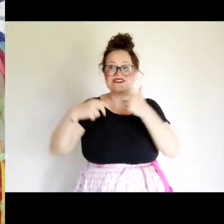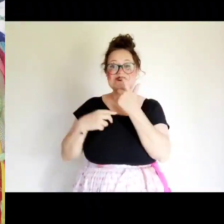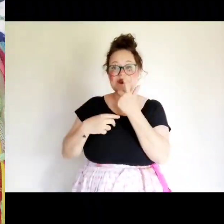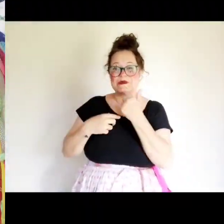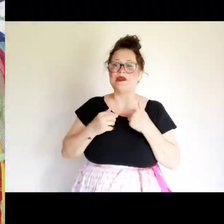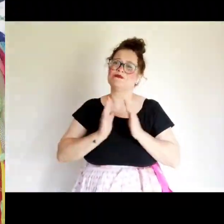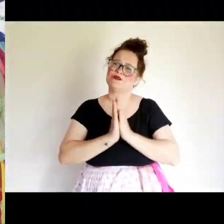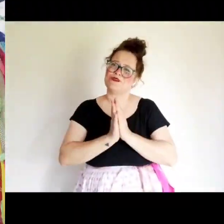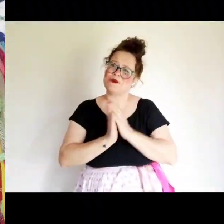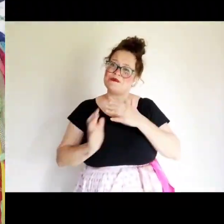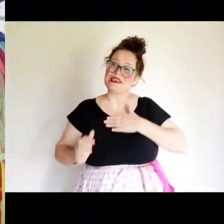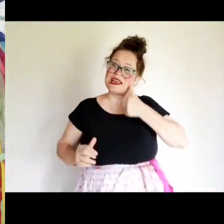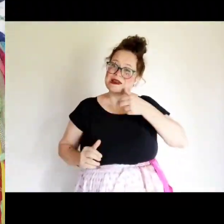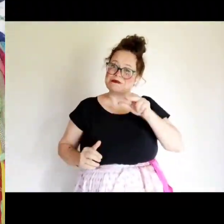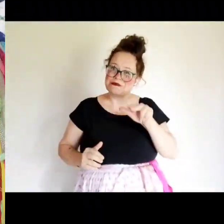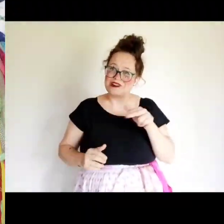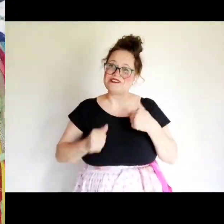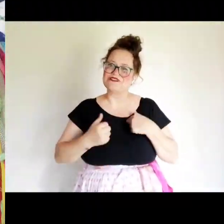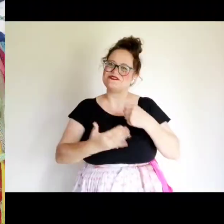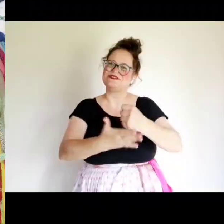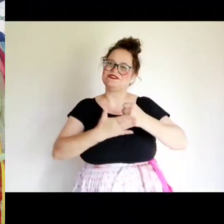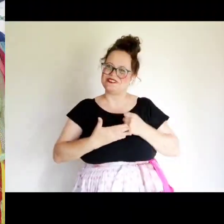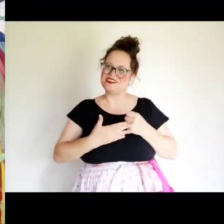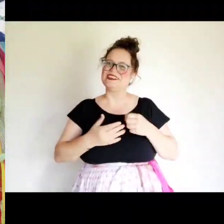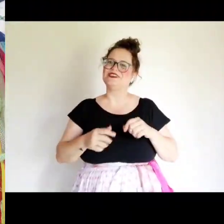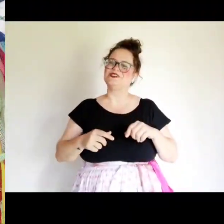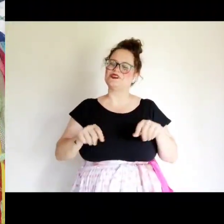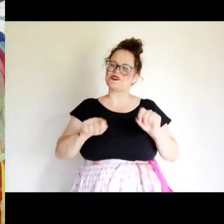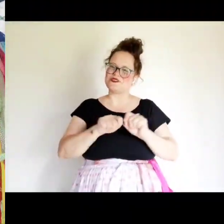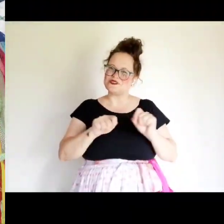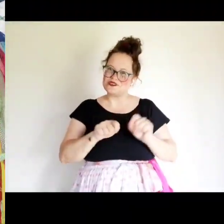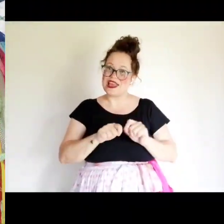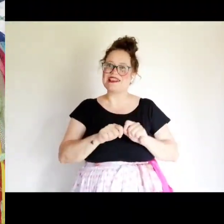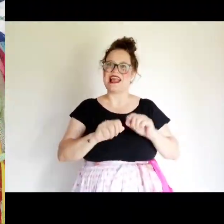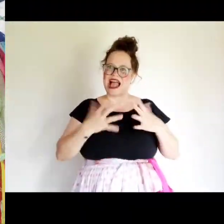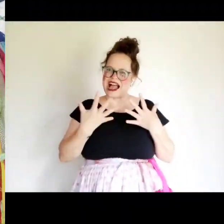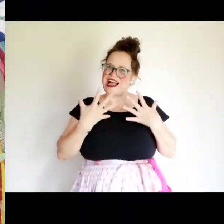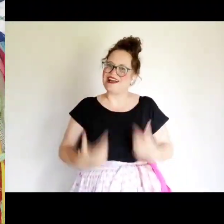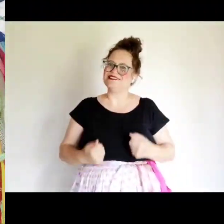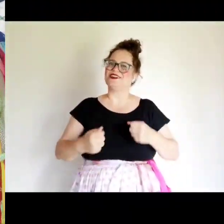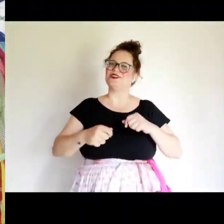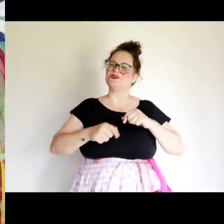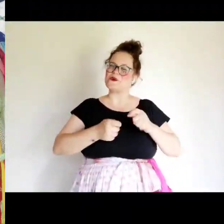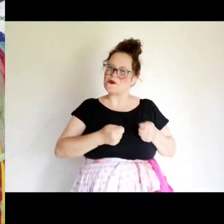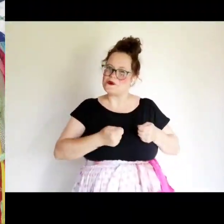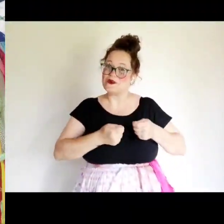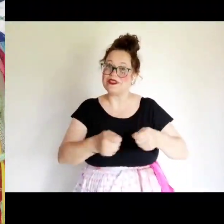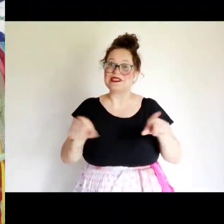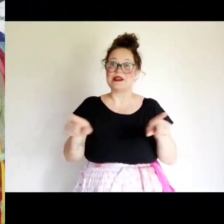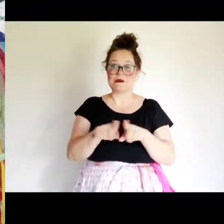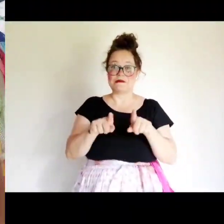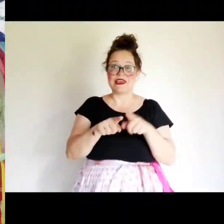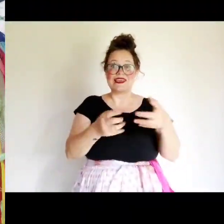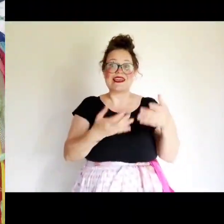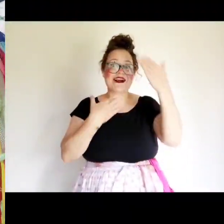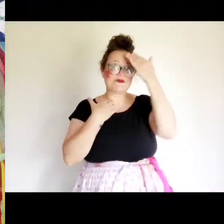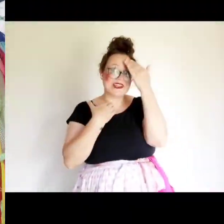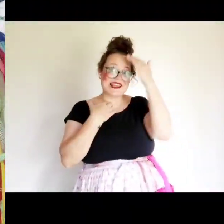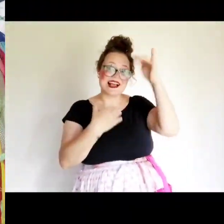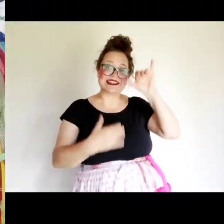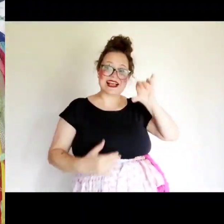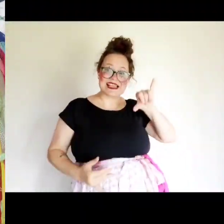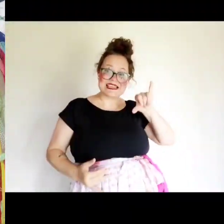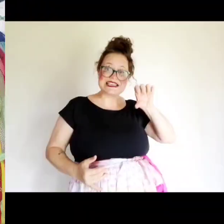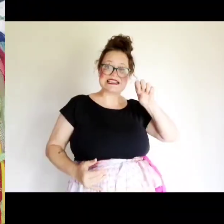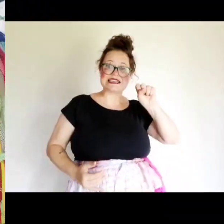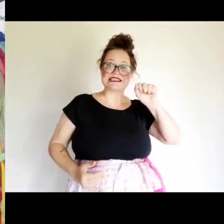calcinha vermelha. Cada coisa. E ela topou, quero agradecer. Agradeço a Isadora por